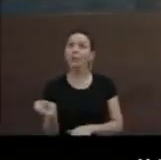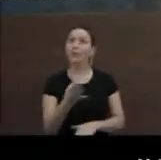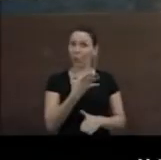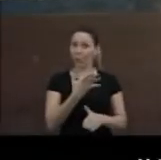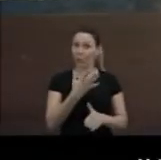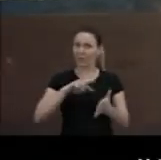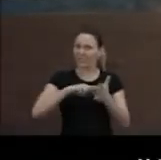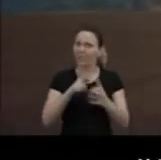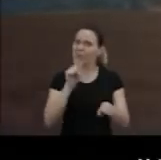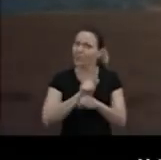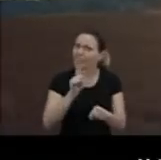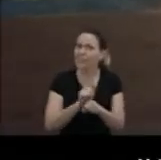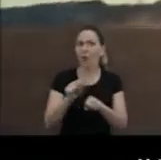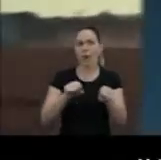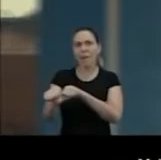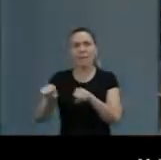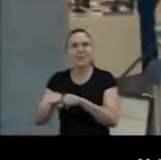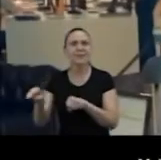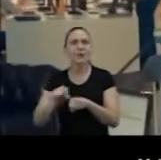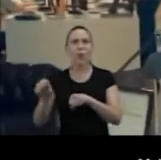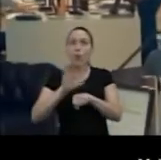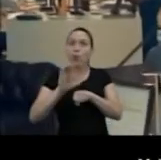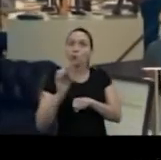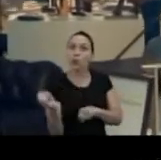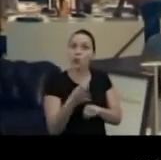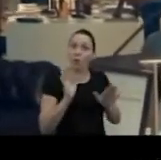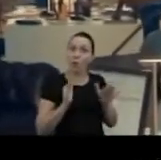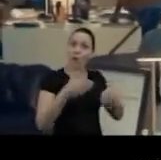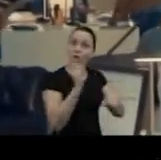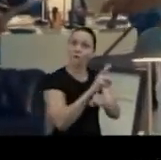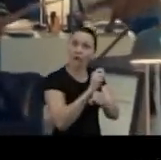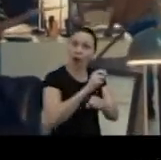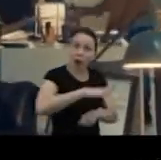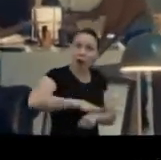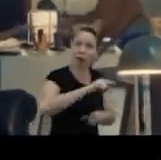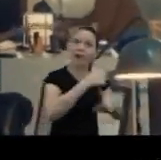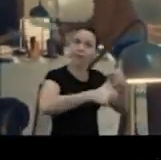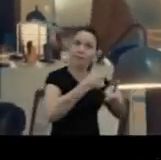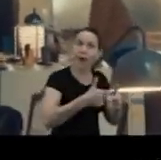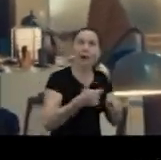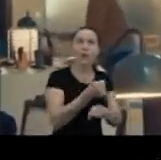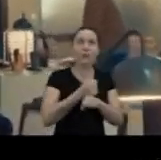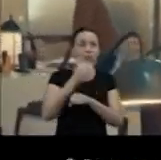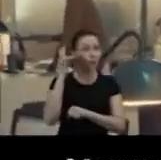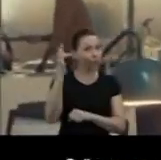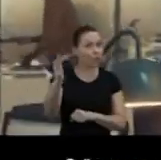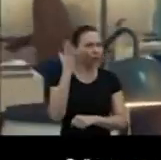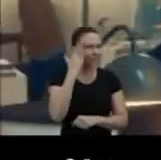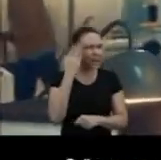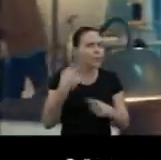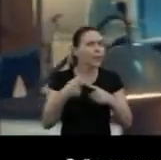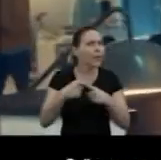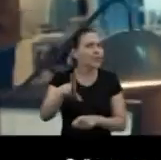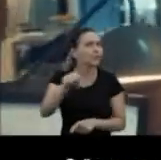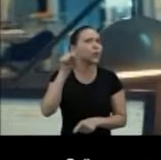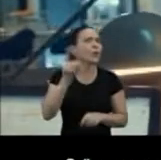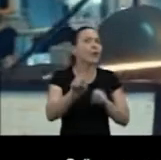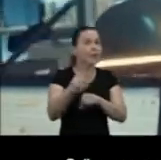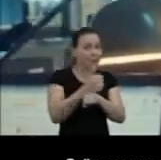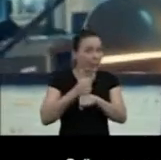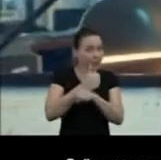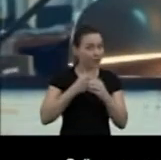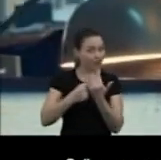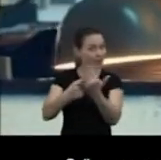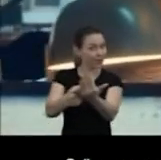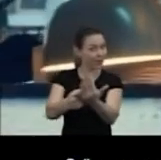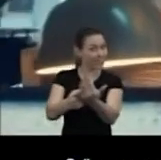Caminhos. Mais gestão, mais capacitação, novos cursos com foco nas demandas do mercado e nas profissões do futuro. Saiba por que escolher educação